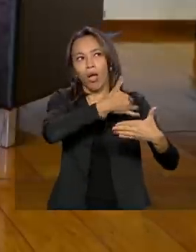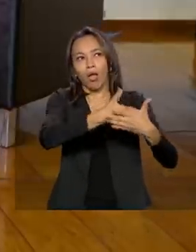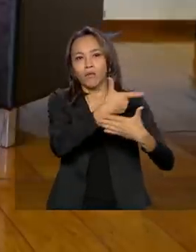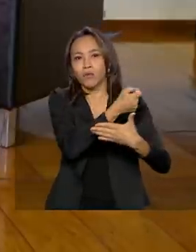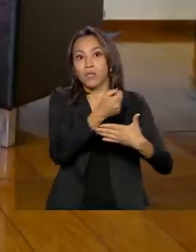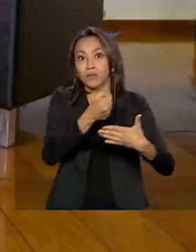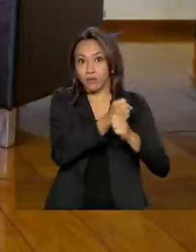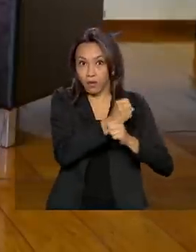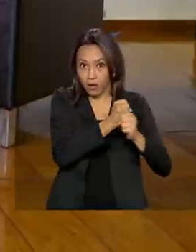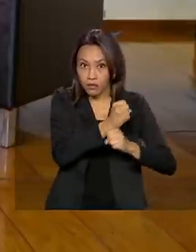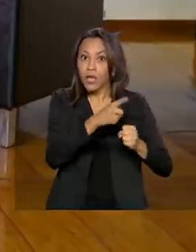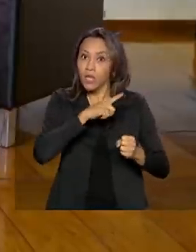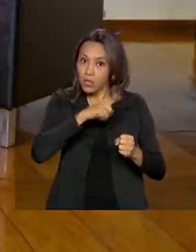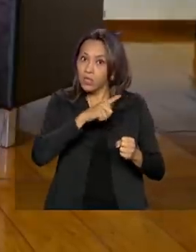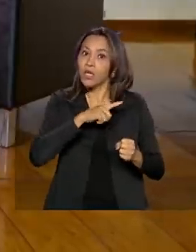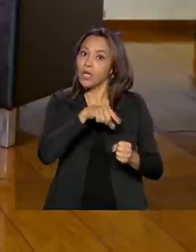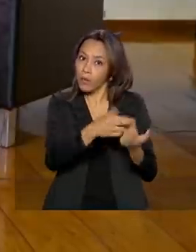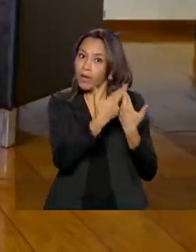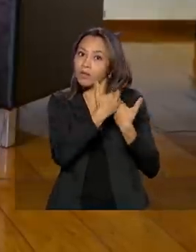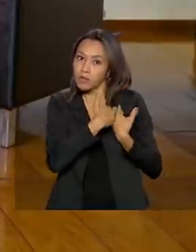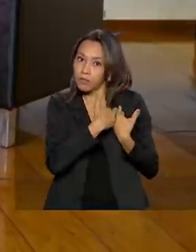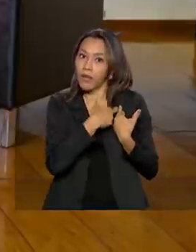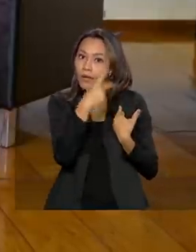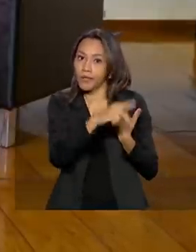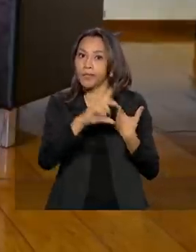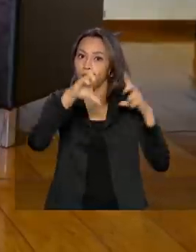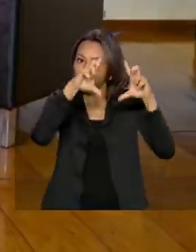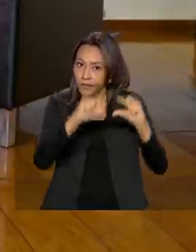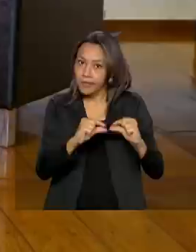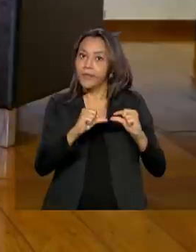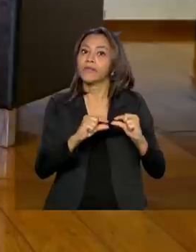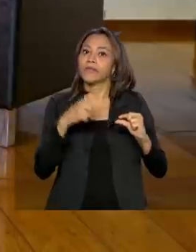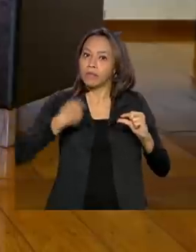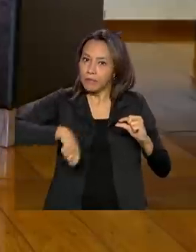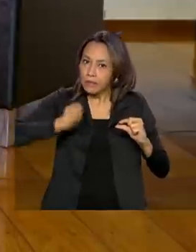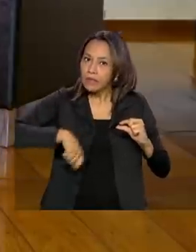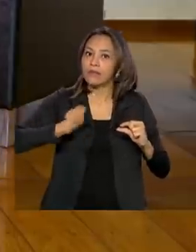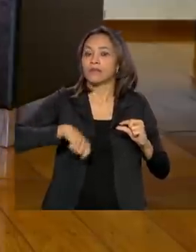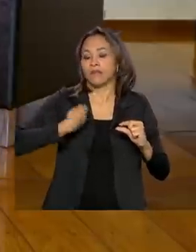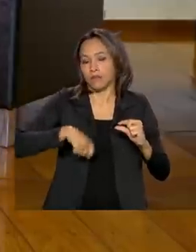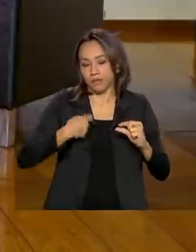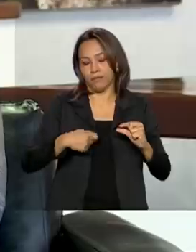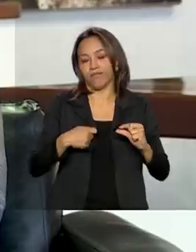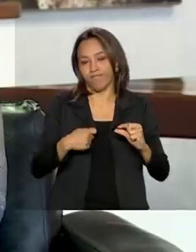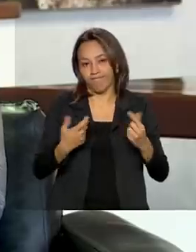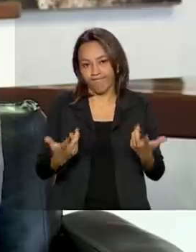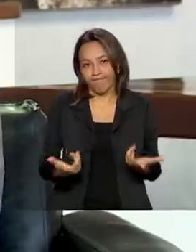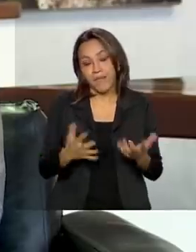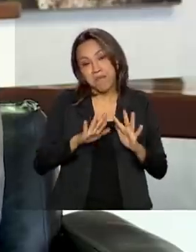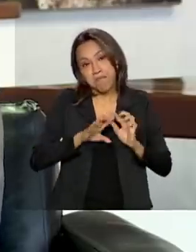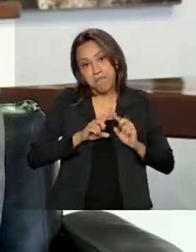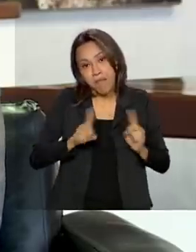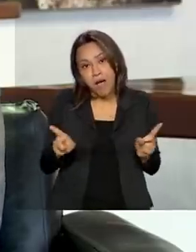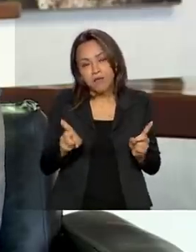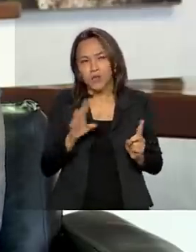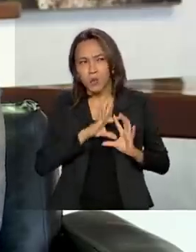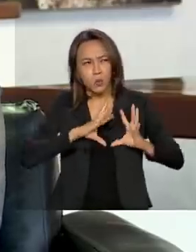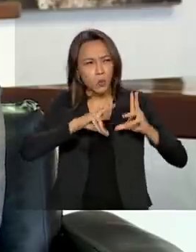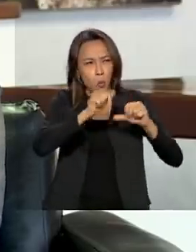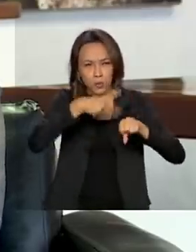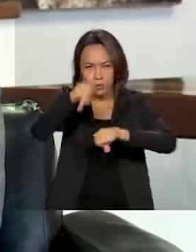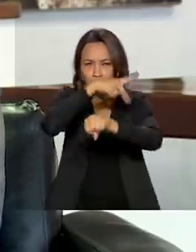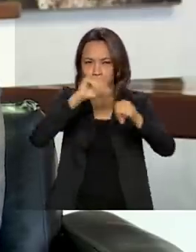gases de efeito estufa uma grande responsabilidade. E, portanto, eles têm que reduzir bastante as suas emissões. Mas nem todos